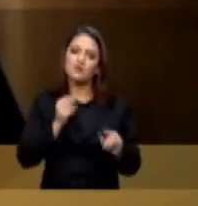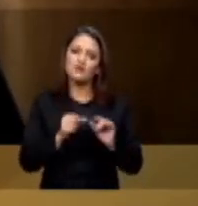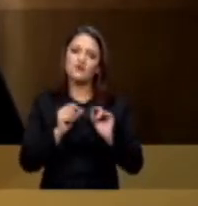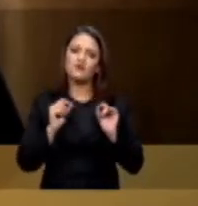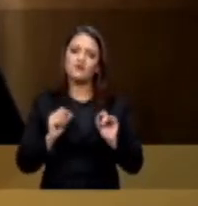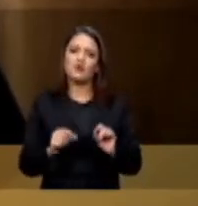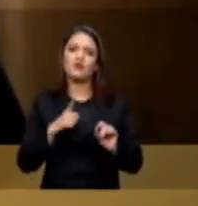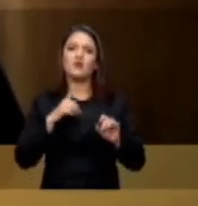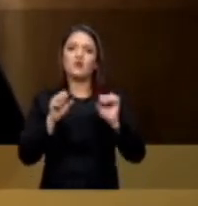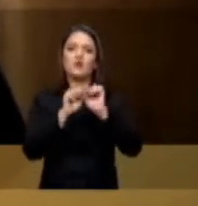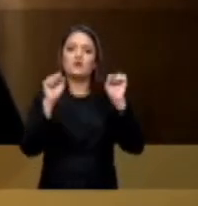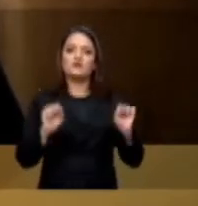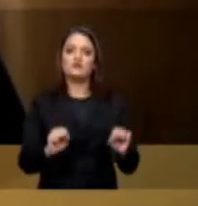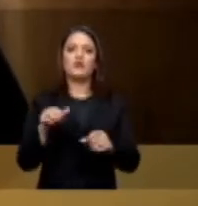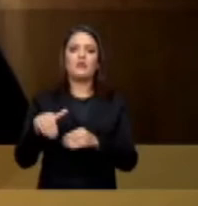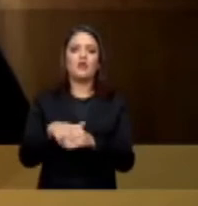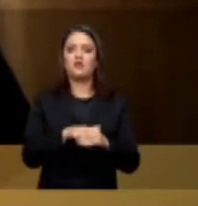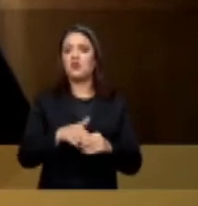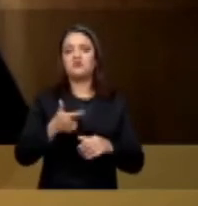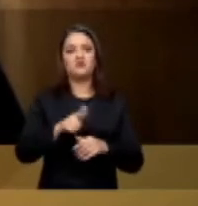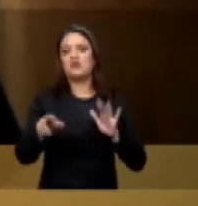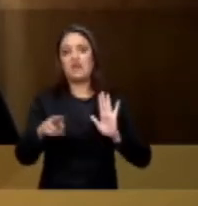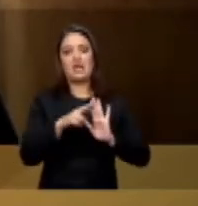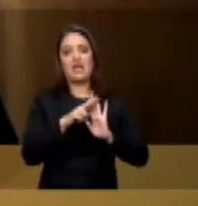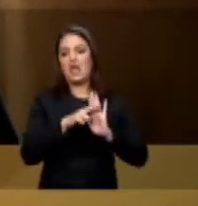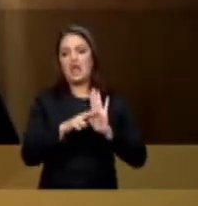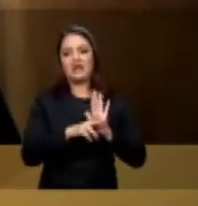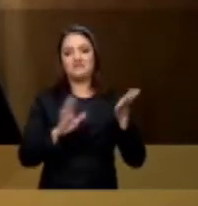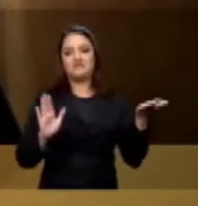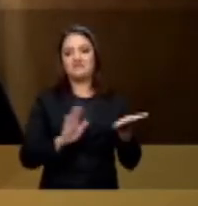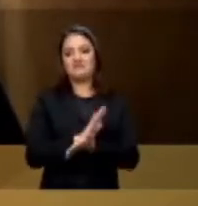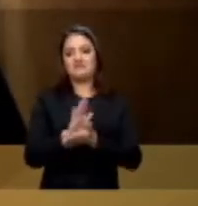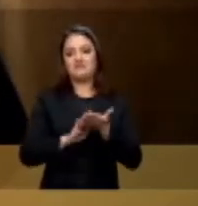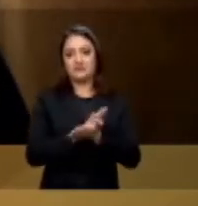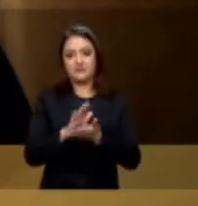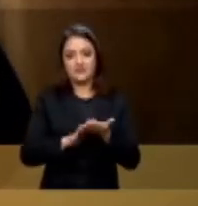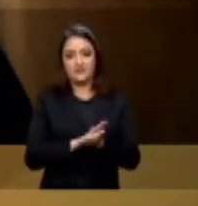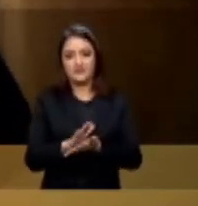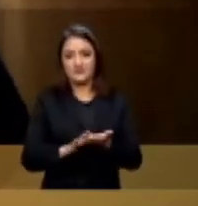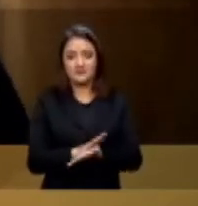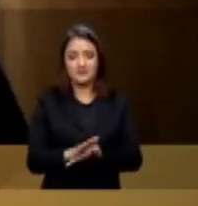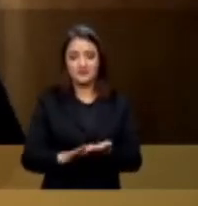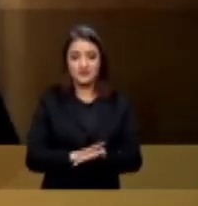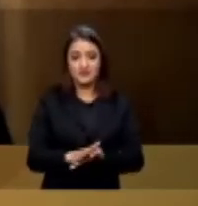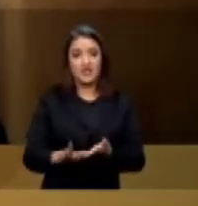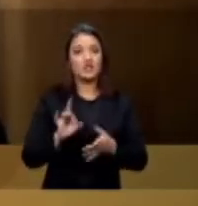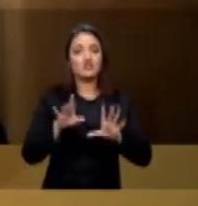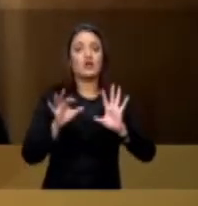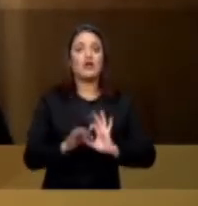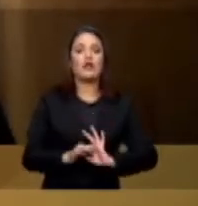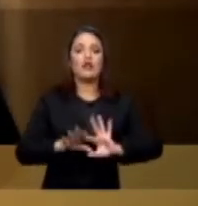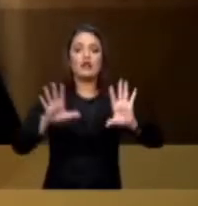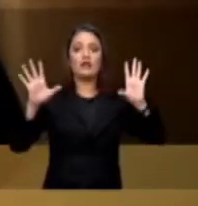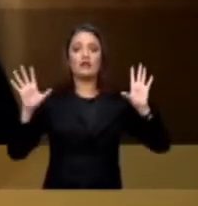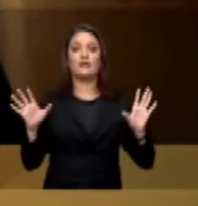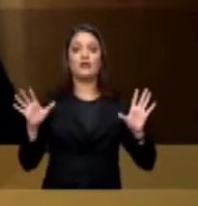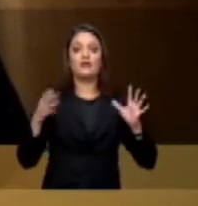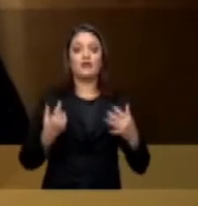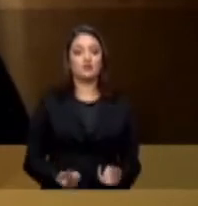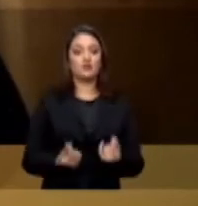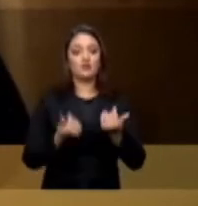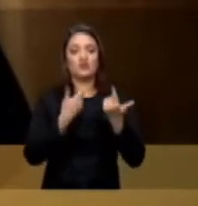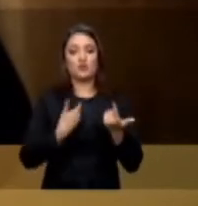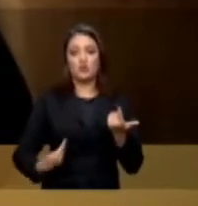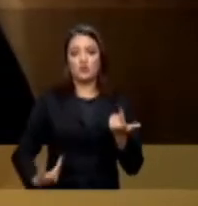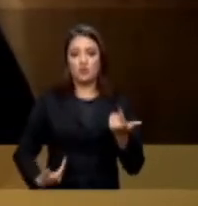para um sistema eleitoral sem regras, um sistema eleitoral de somente liberdades com financiamento